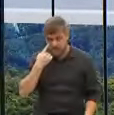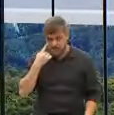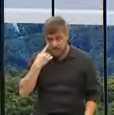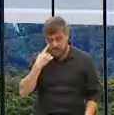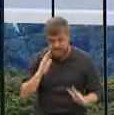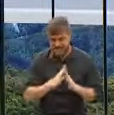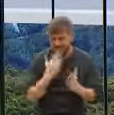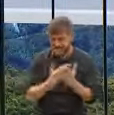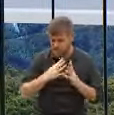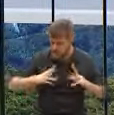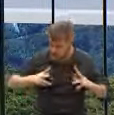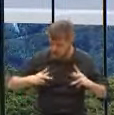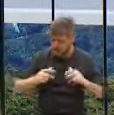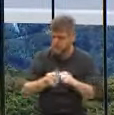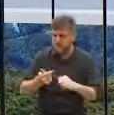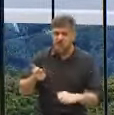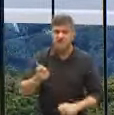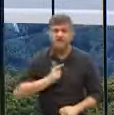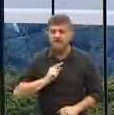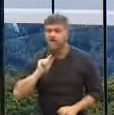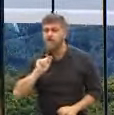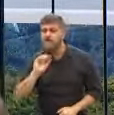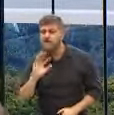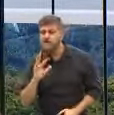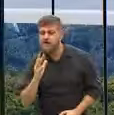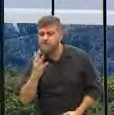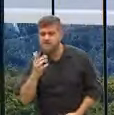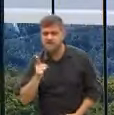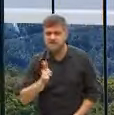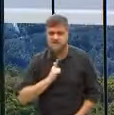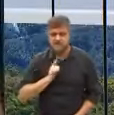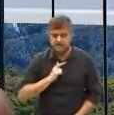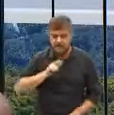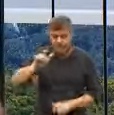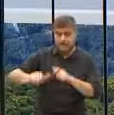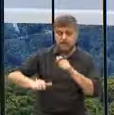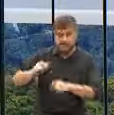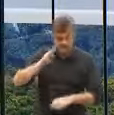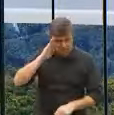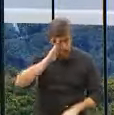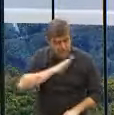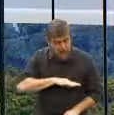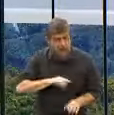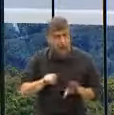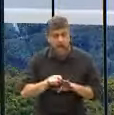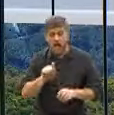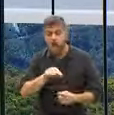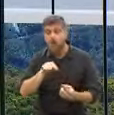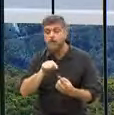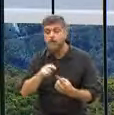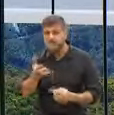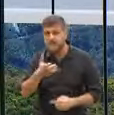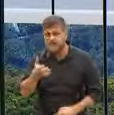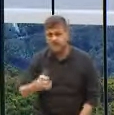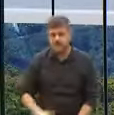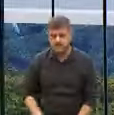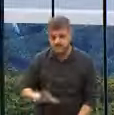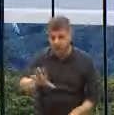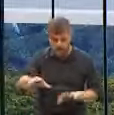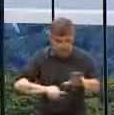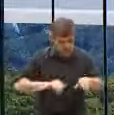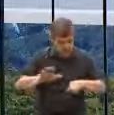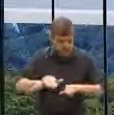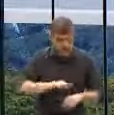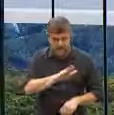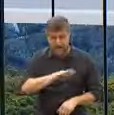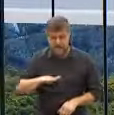nossas escolas cercadas por maus elementos que querem cooptar nossas